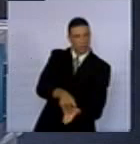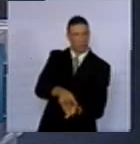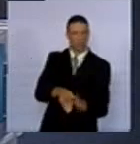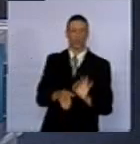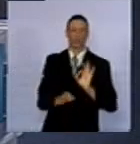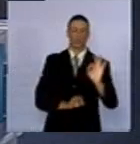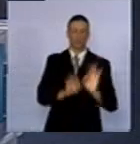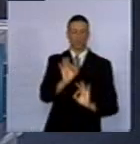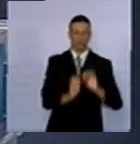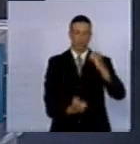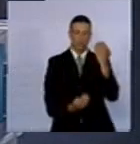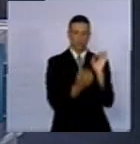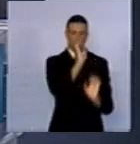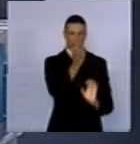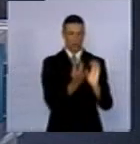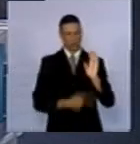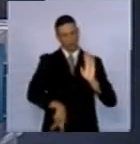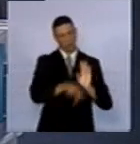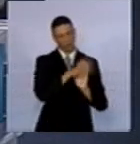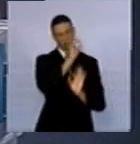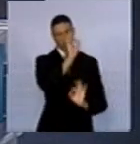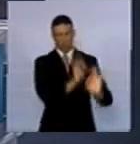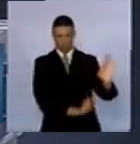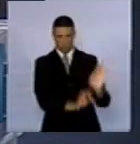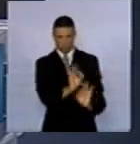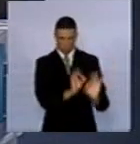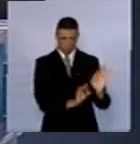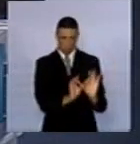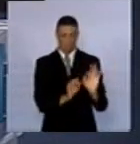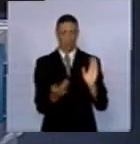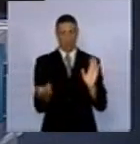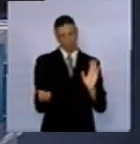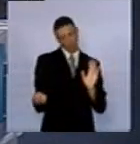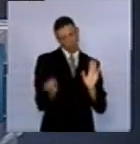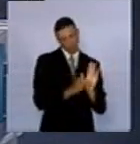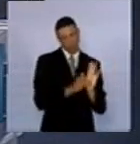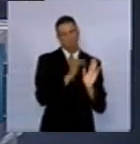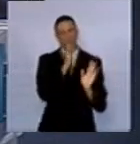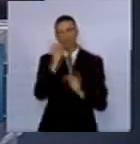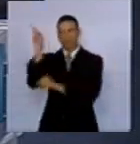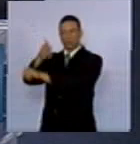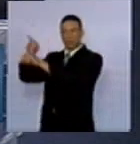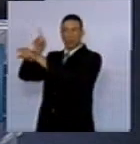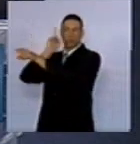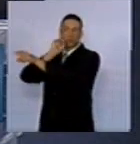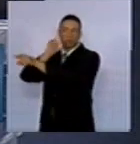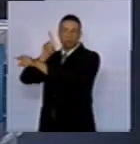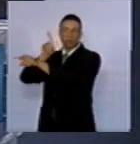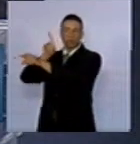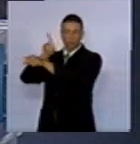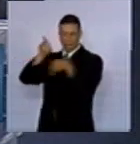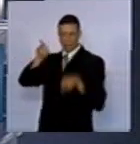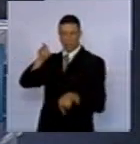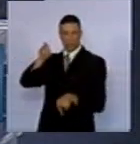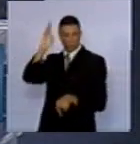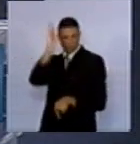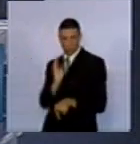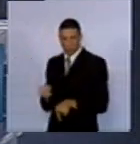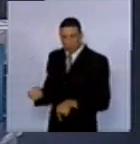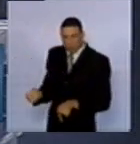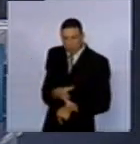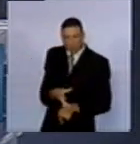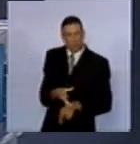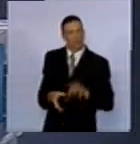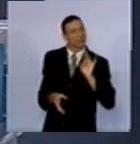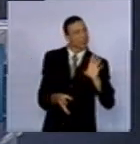instrumentos jurídicos de licenciamento eu gostaria de deixar registrado que umas Carrie ele não é apenas uma novidade no Brasil nos